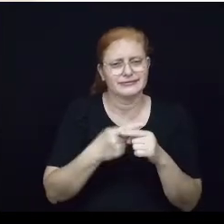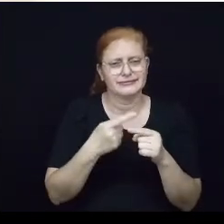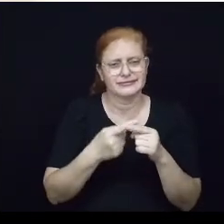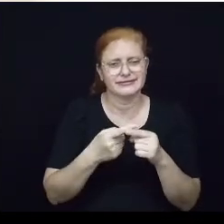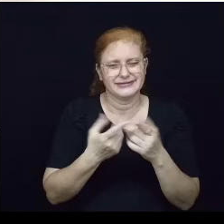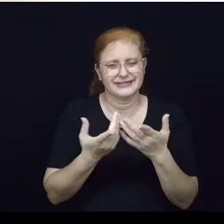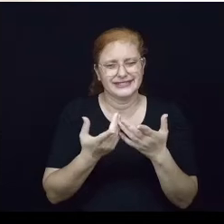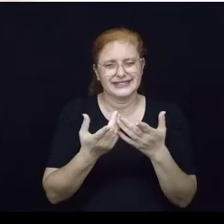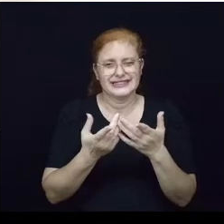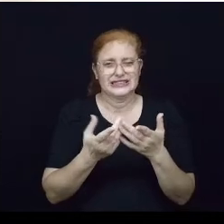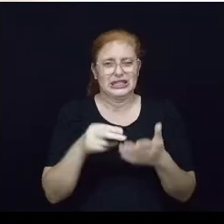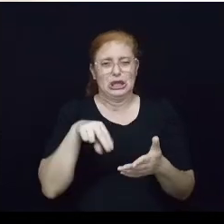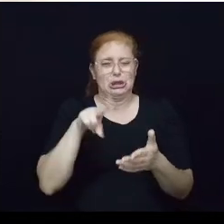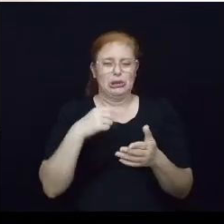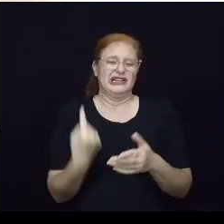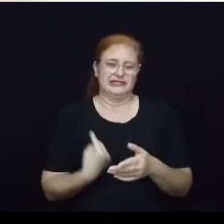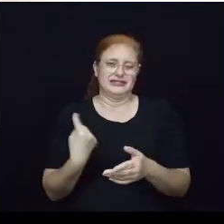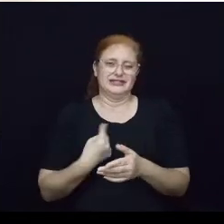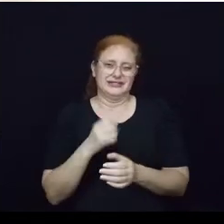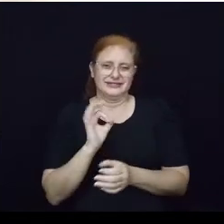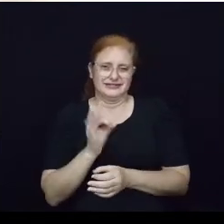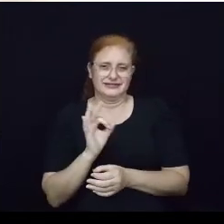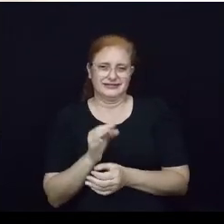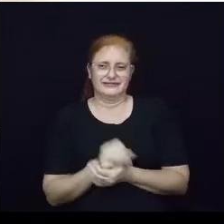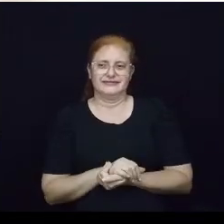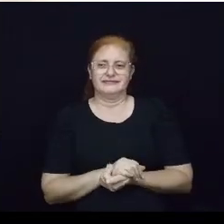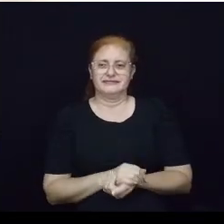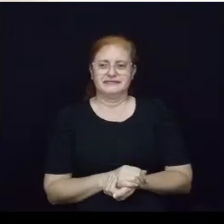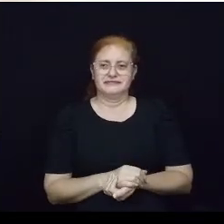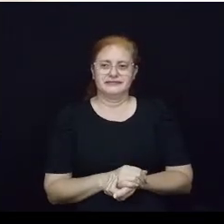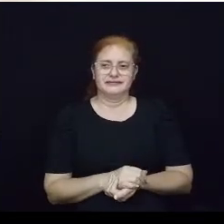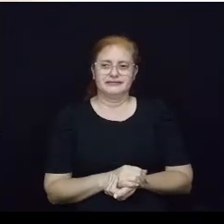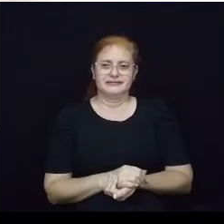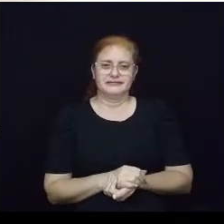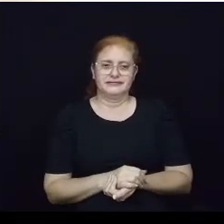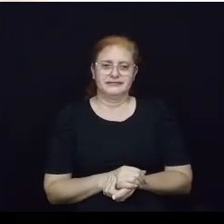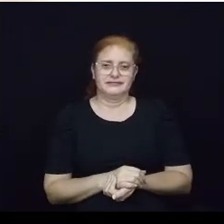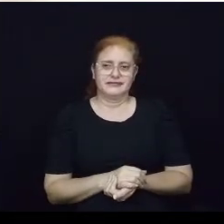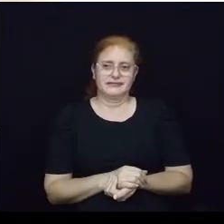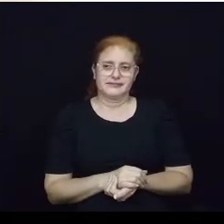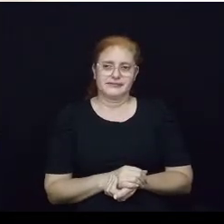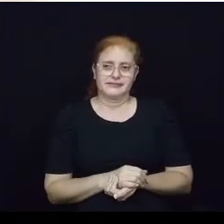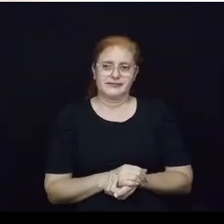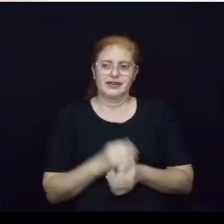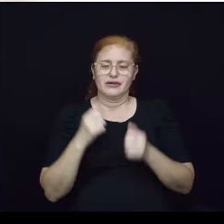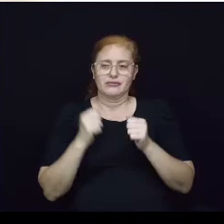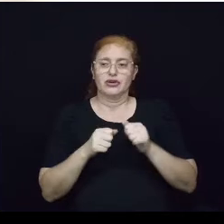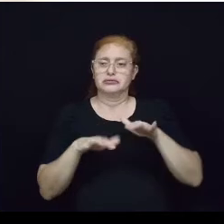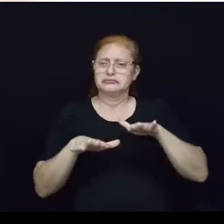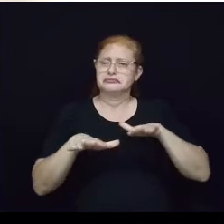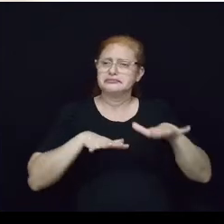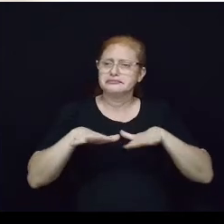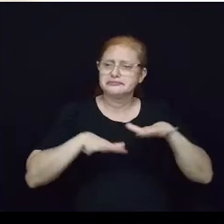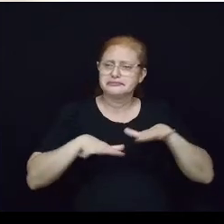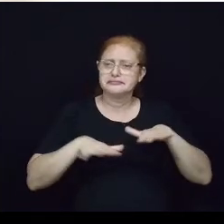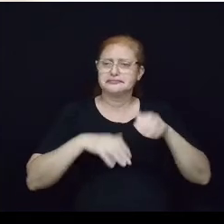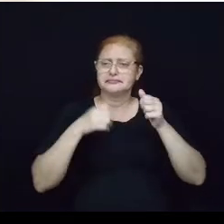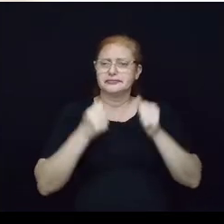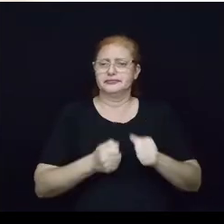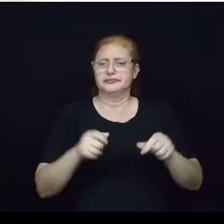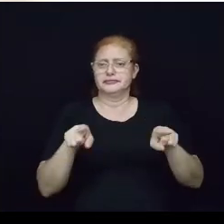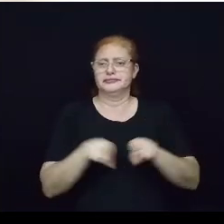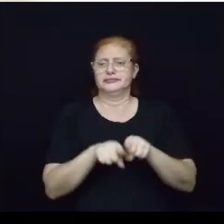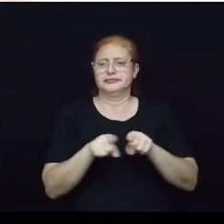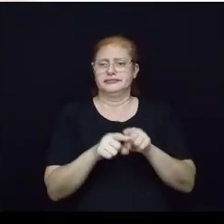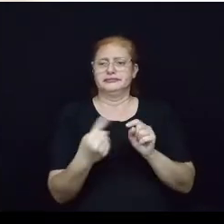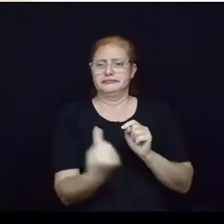apoiam sobre uma base instável, ponto, né? uma ponta, e elas podem balançar e elas podem